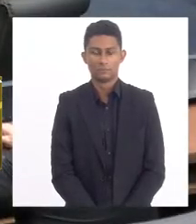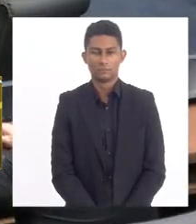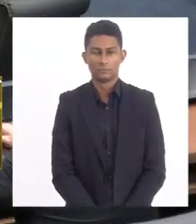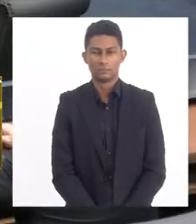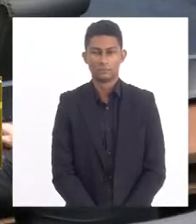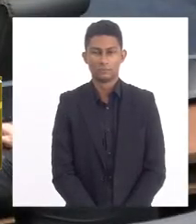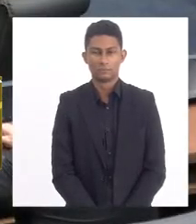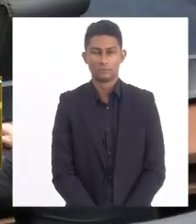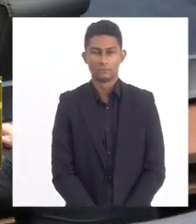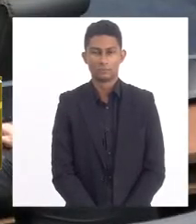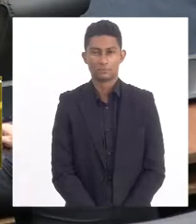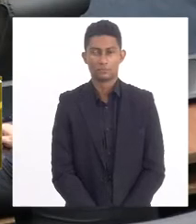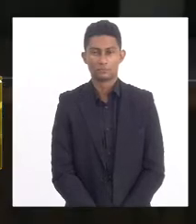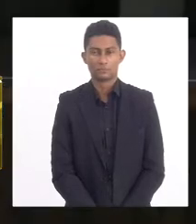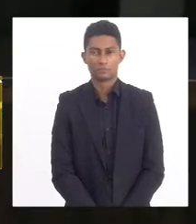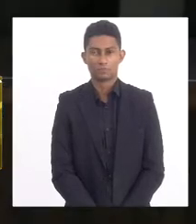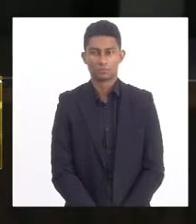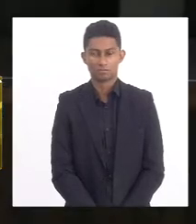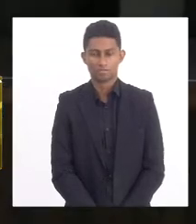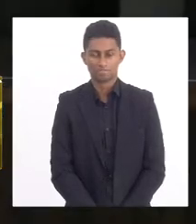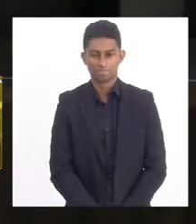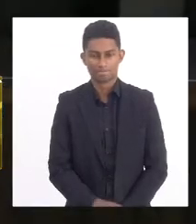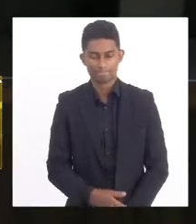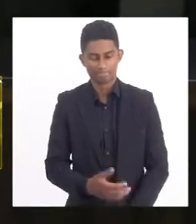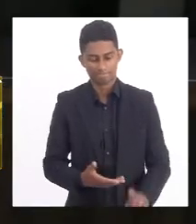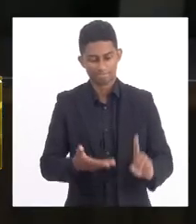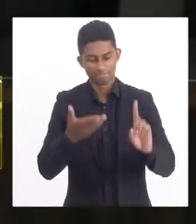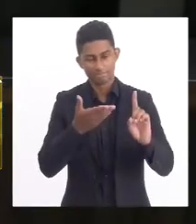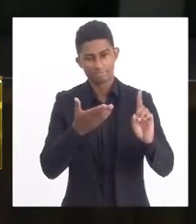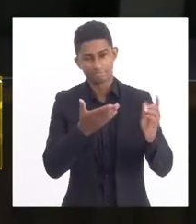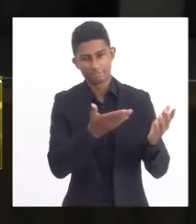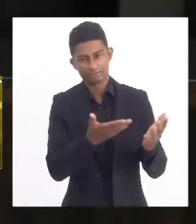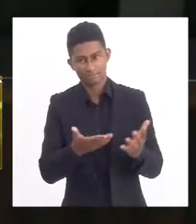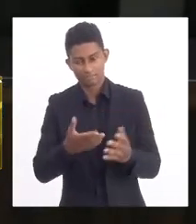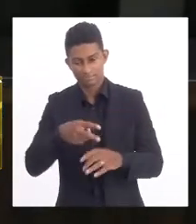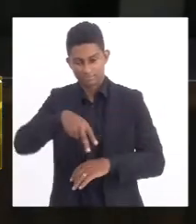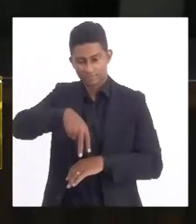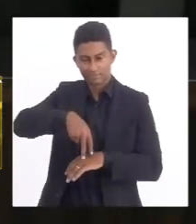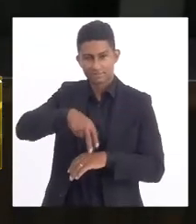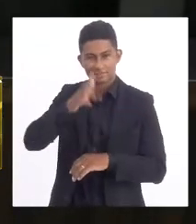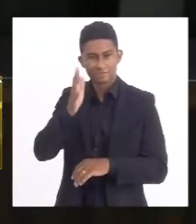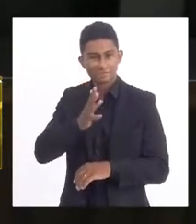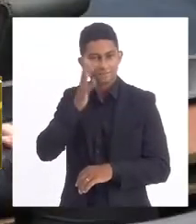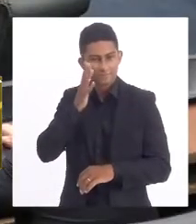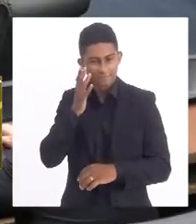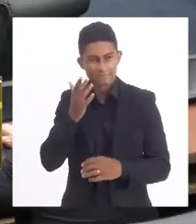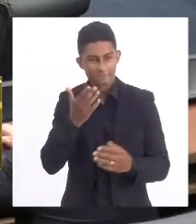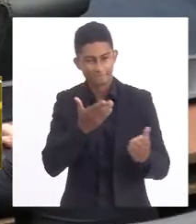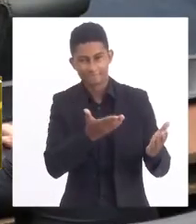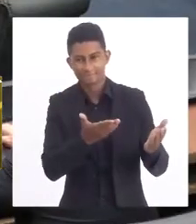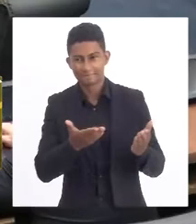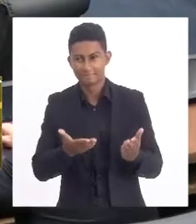e com a palavra o senhor Carlos Alberto Gomes de Brito